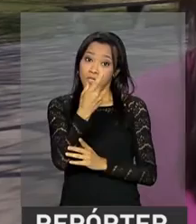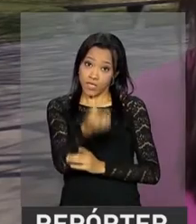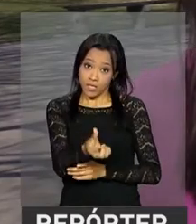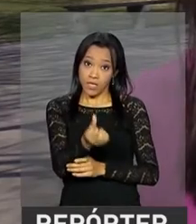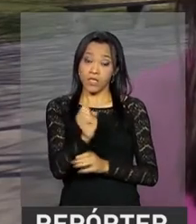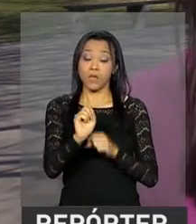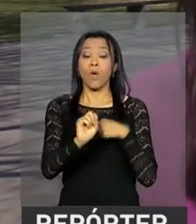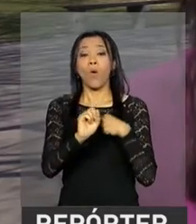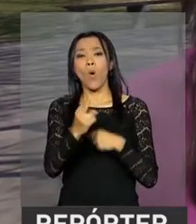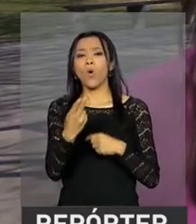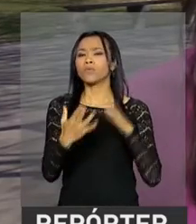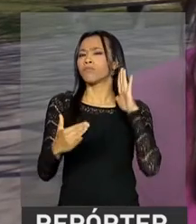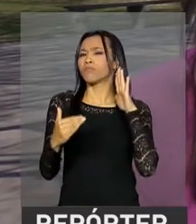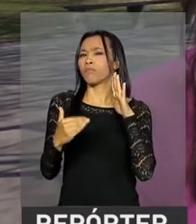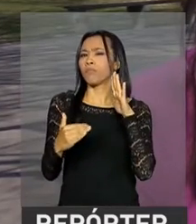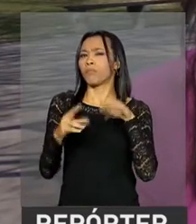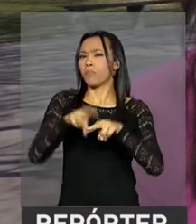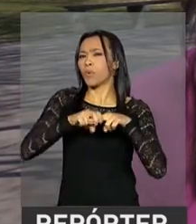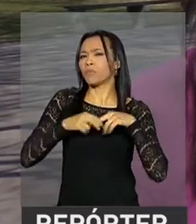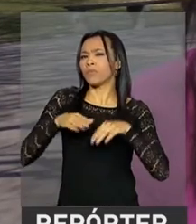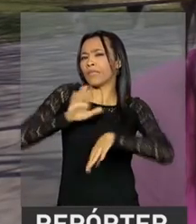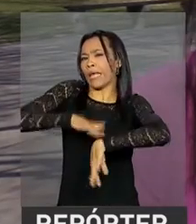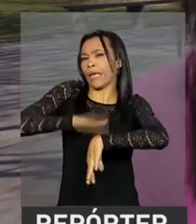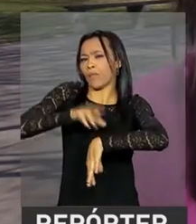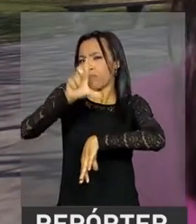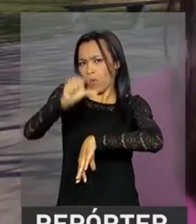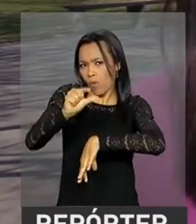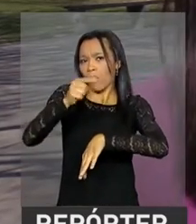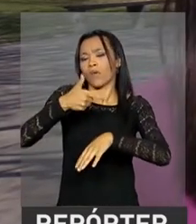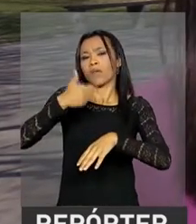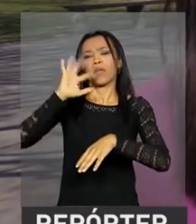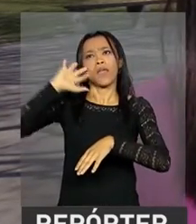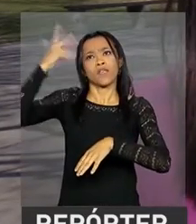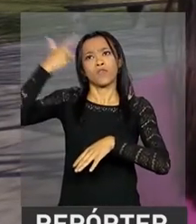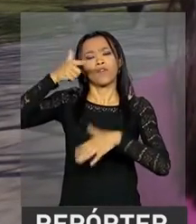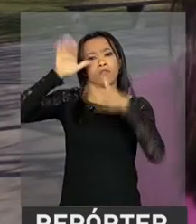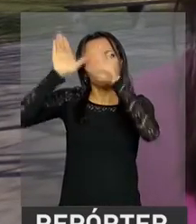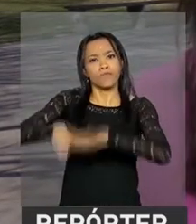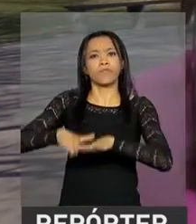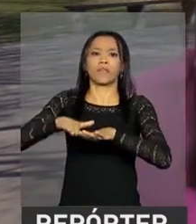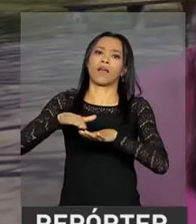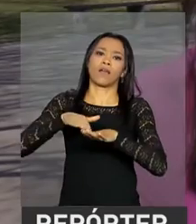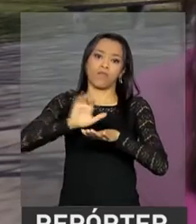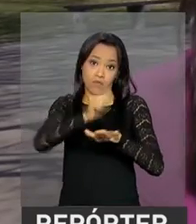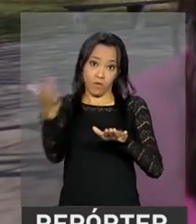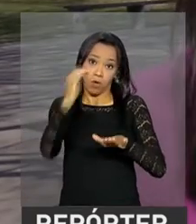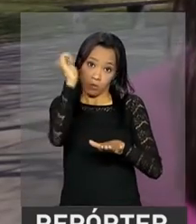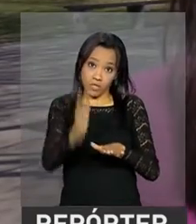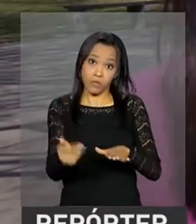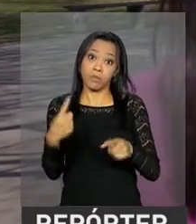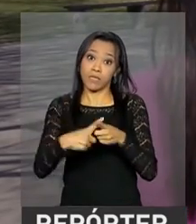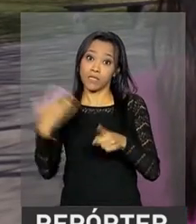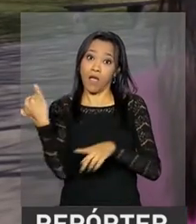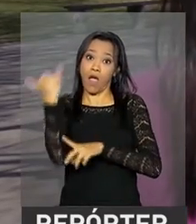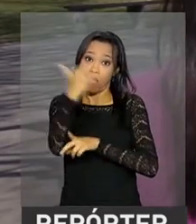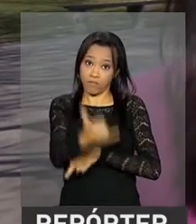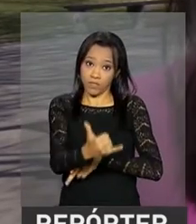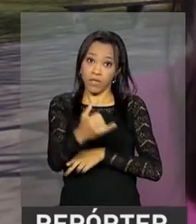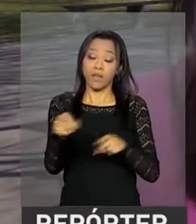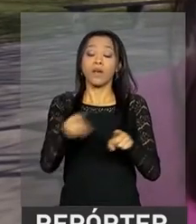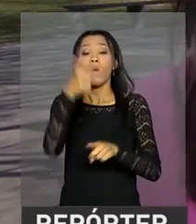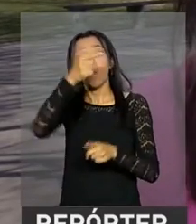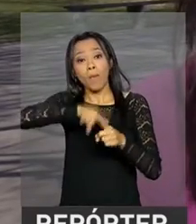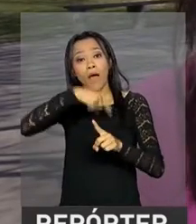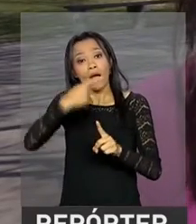ou de maneira temporária em 2015 e acabaram ficando por mais tempo além da comunicação recebem também entregar a declaração